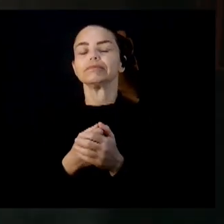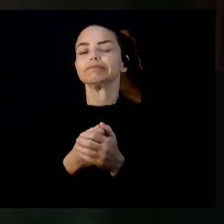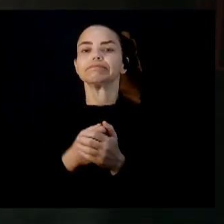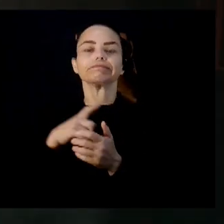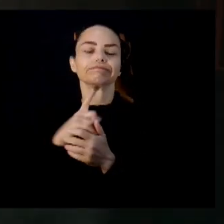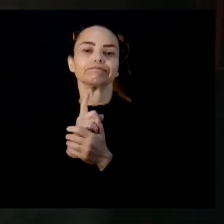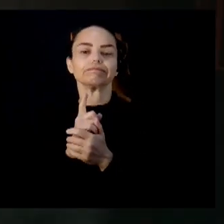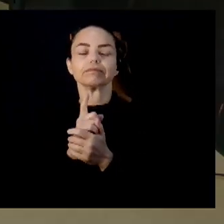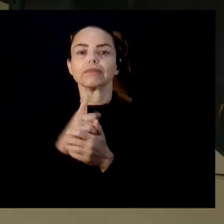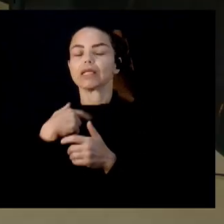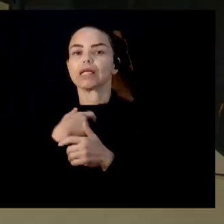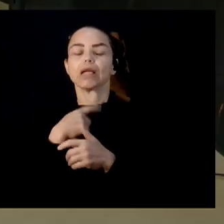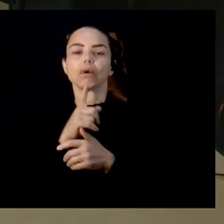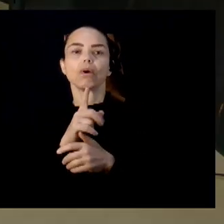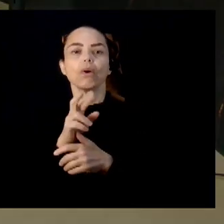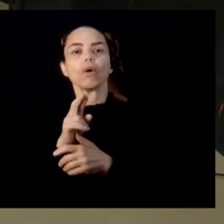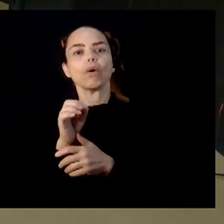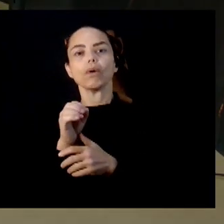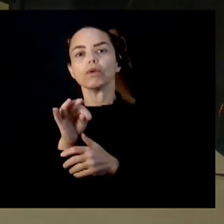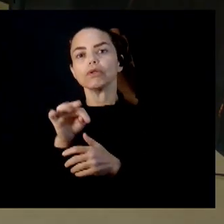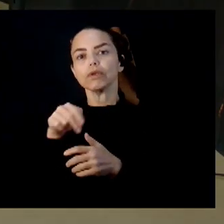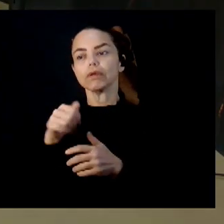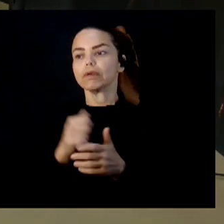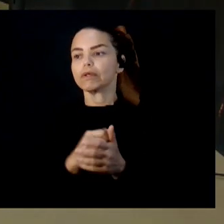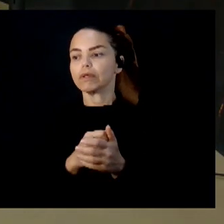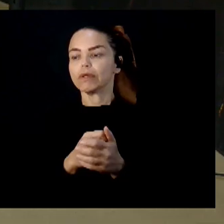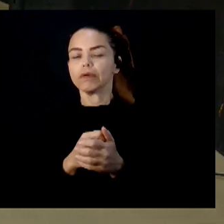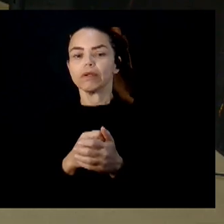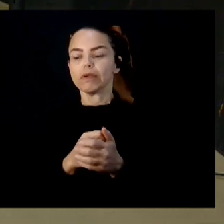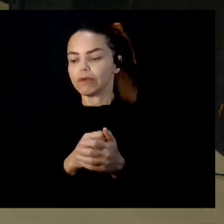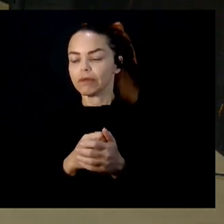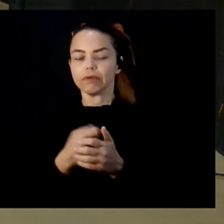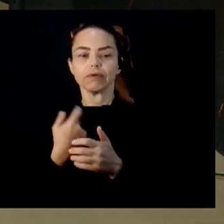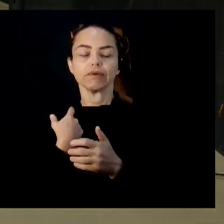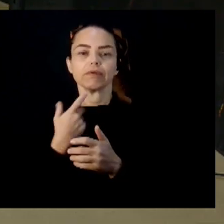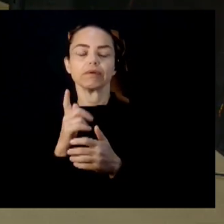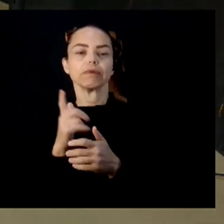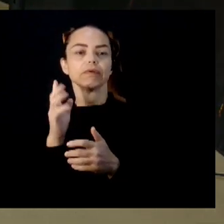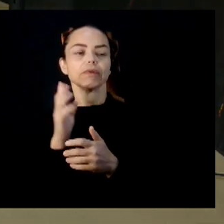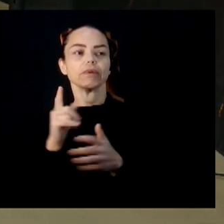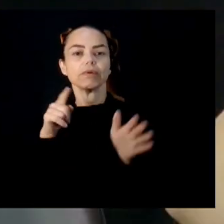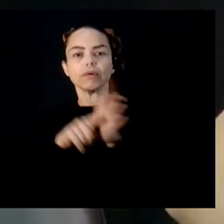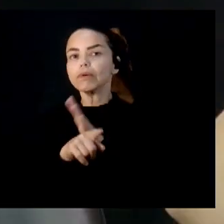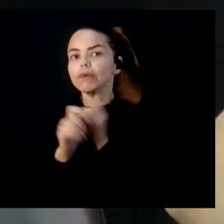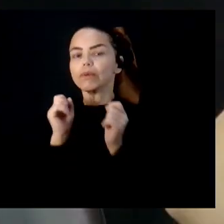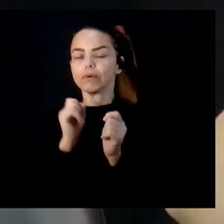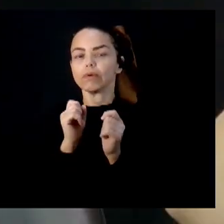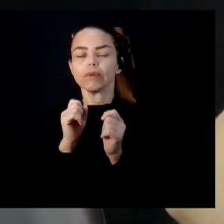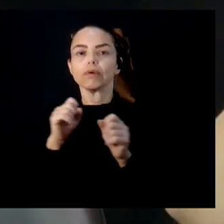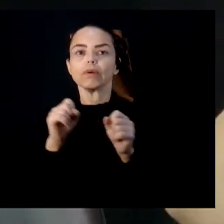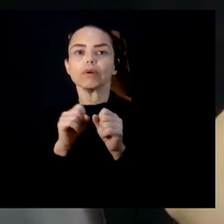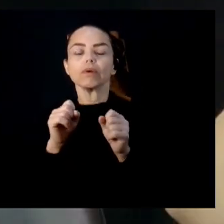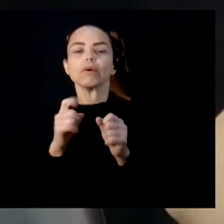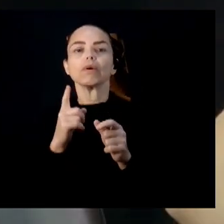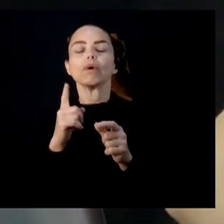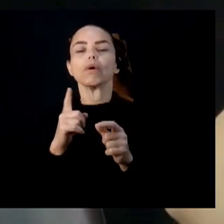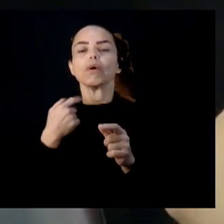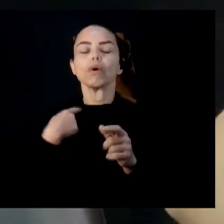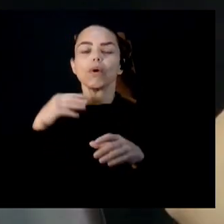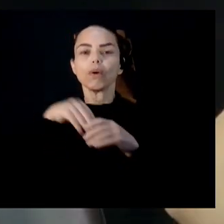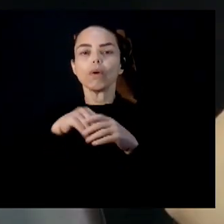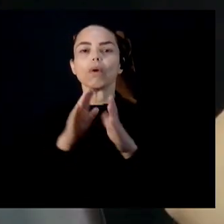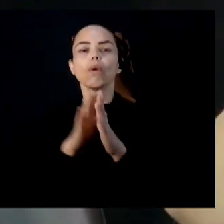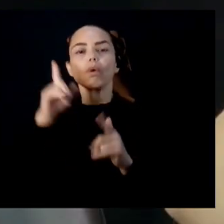vilã. Não, ela pode ser aliada. Ela pode ser aliada. Acho que talvez a pergunta não seja como quebrar a rotina, mas como incluir na rotina algo